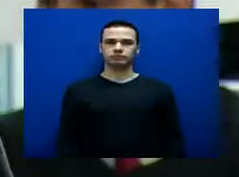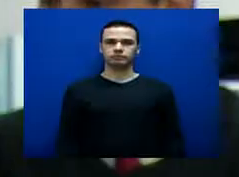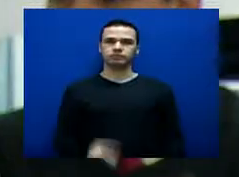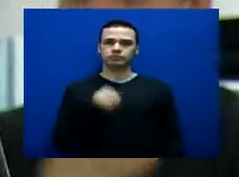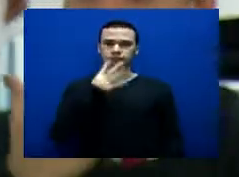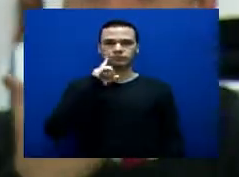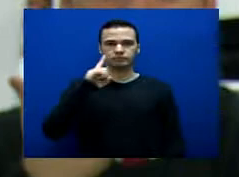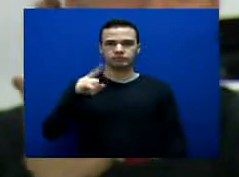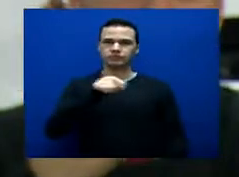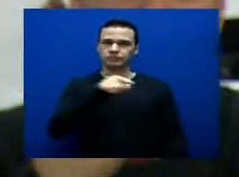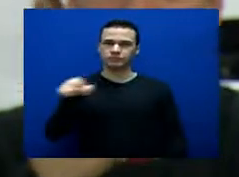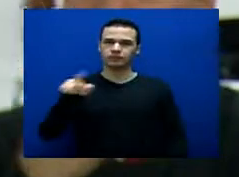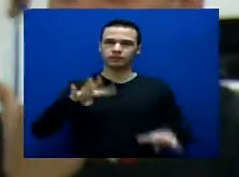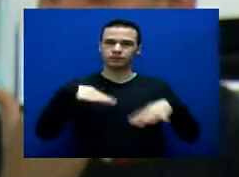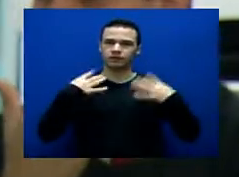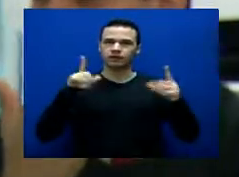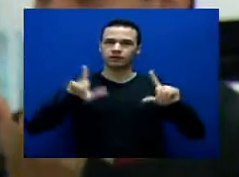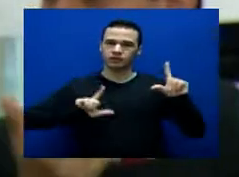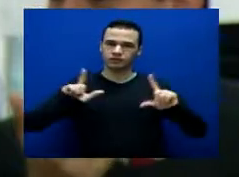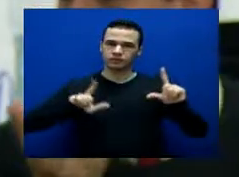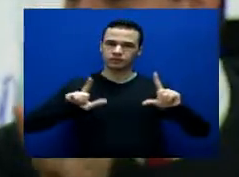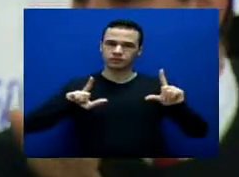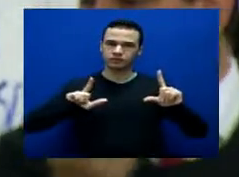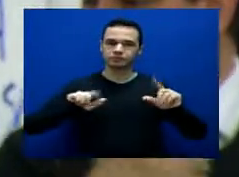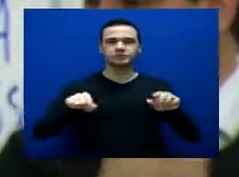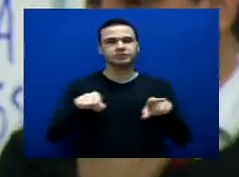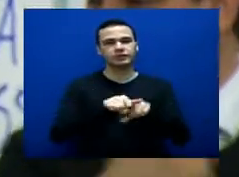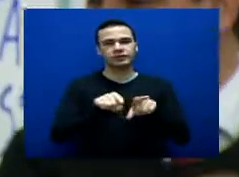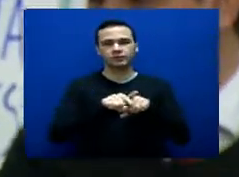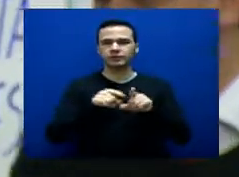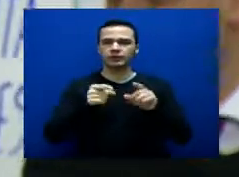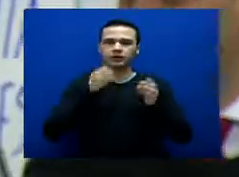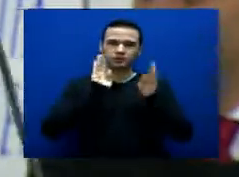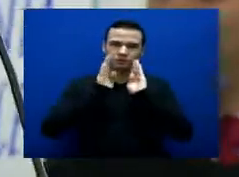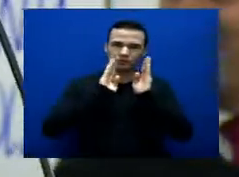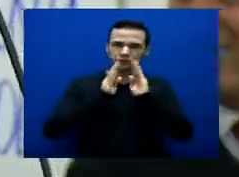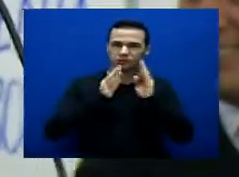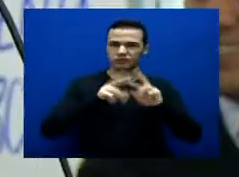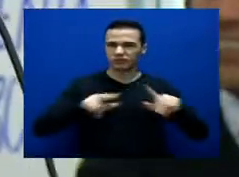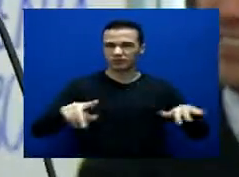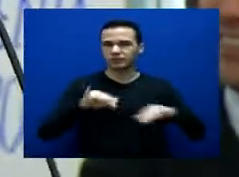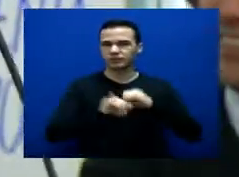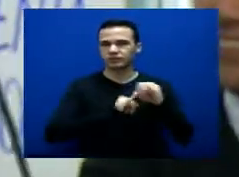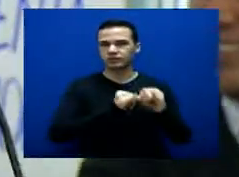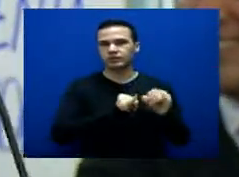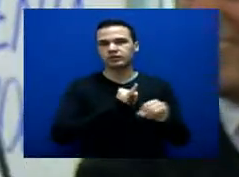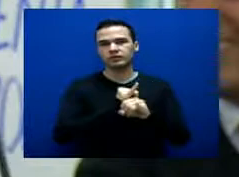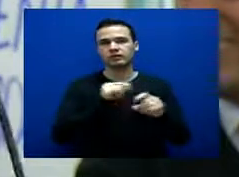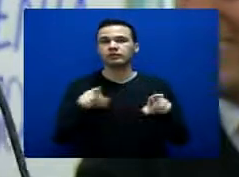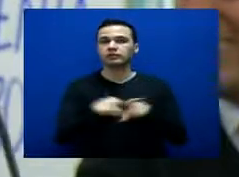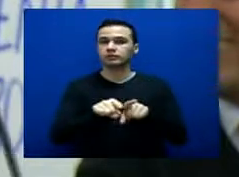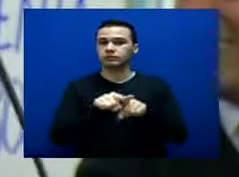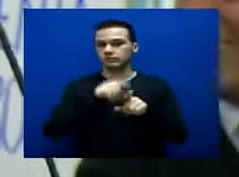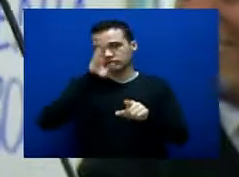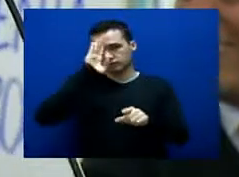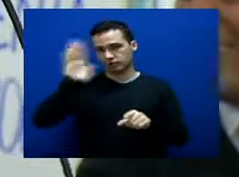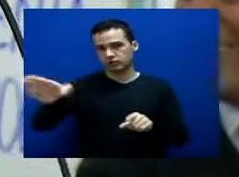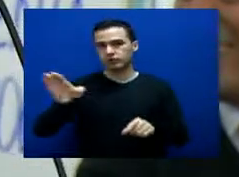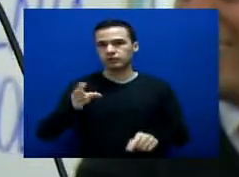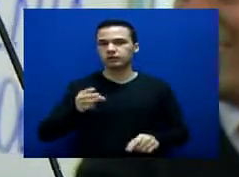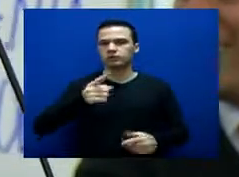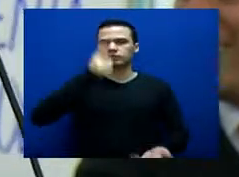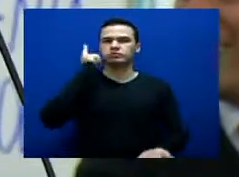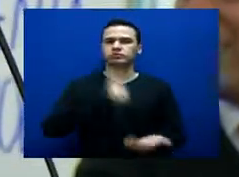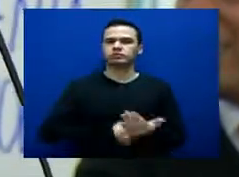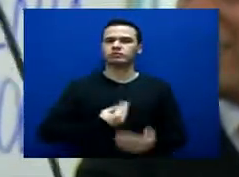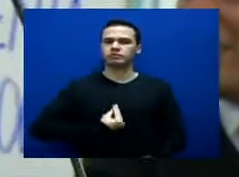Bom dia a quem nos acompanha pela TV Câmara, pelas redes sociais e principalmente para quem teve o